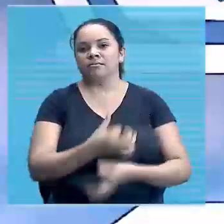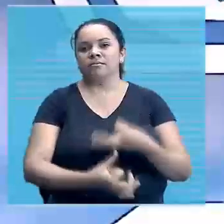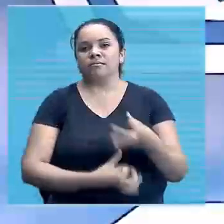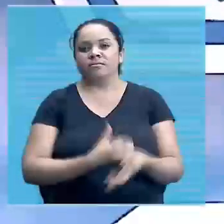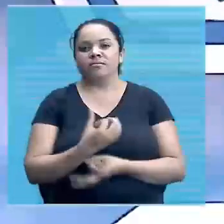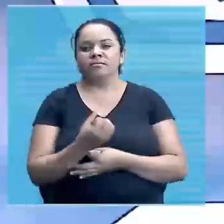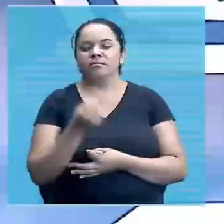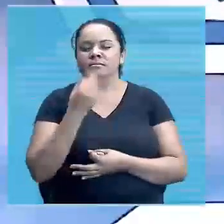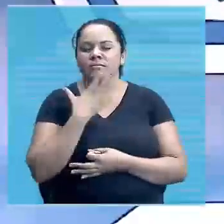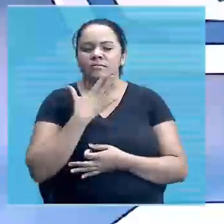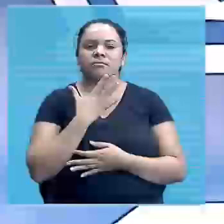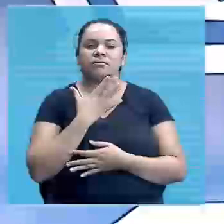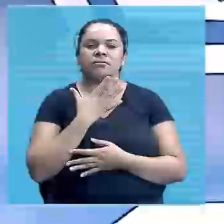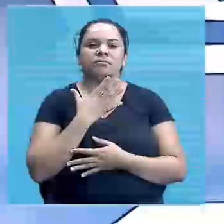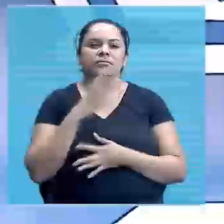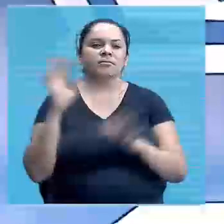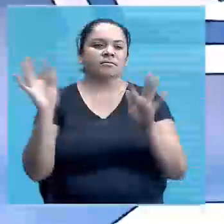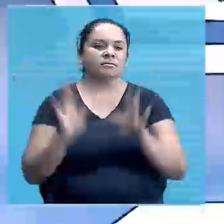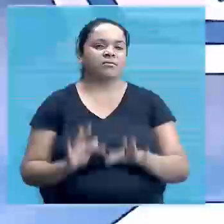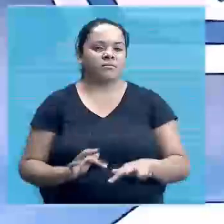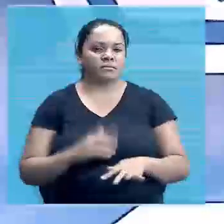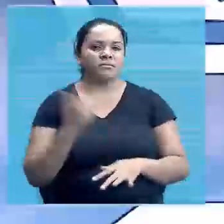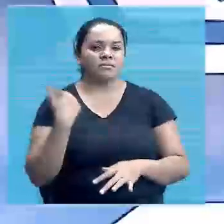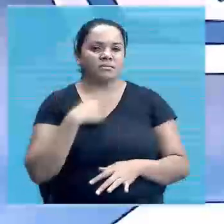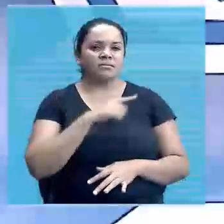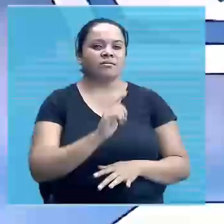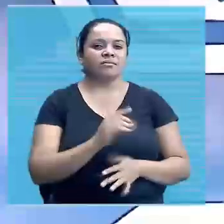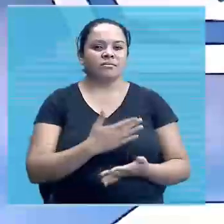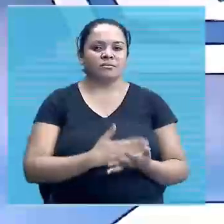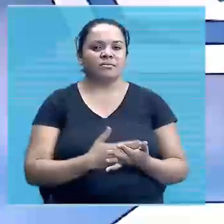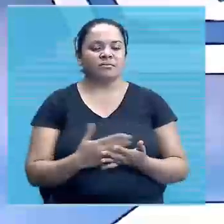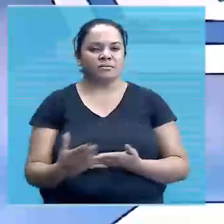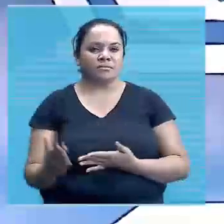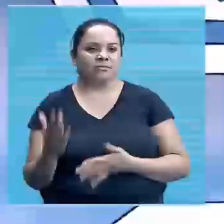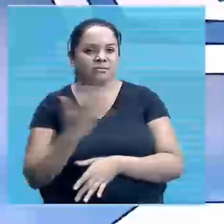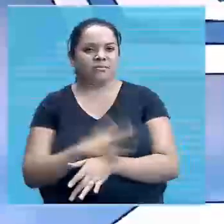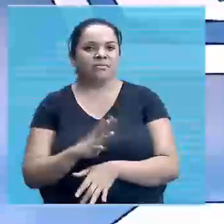toda carregada para a gente fazer uma batalha aí de questões,